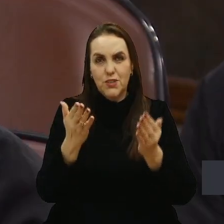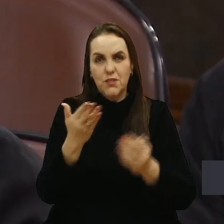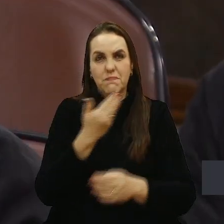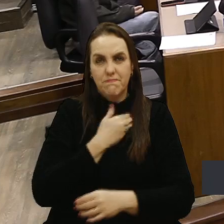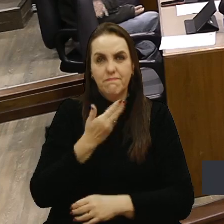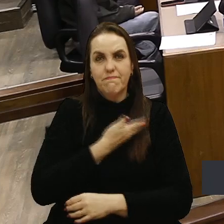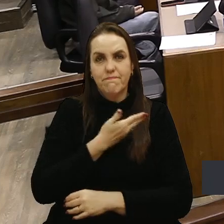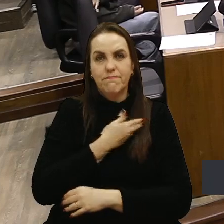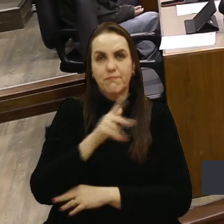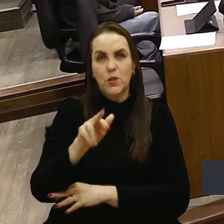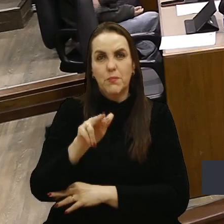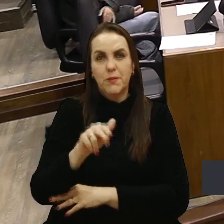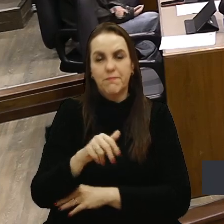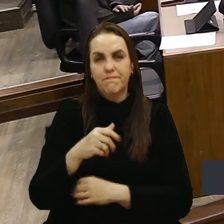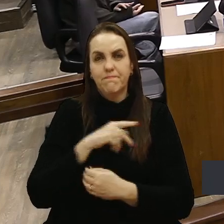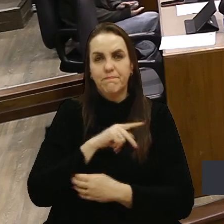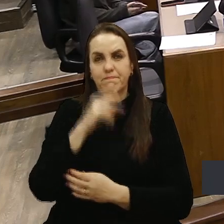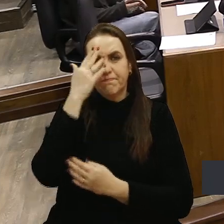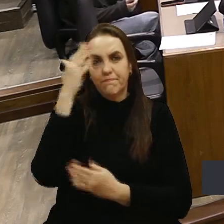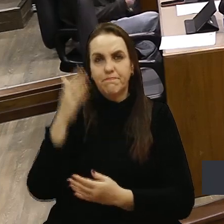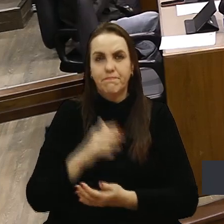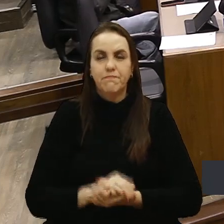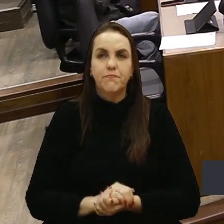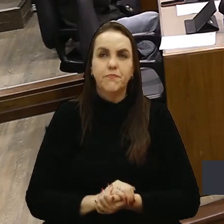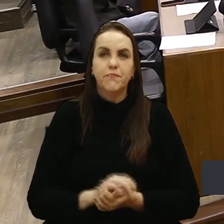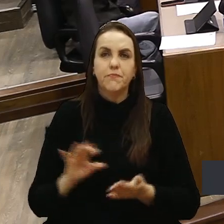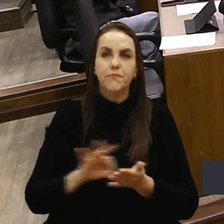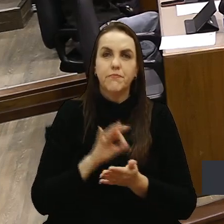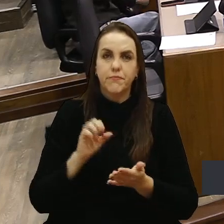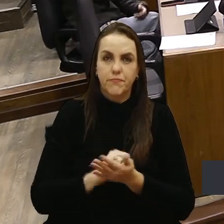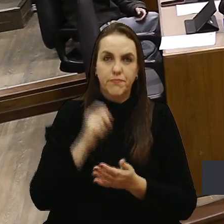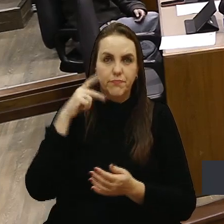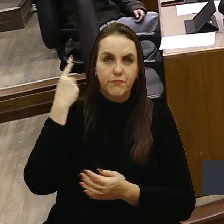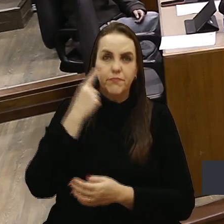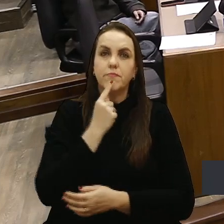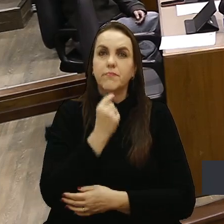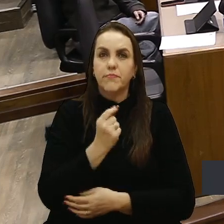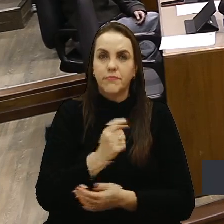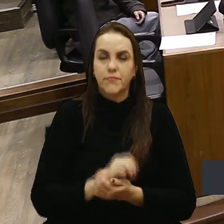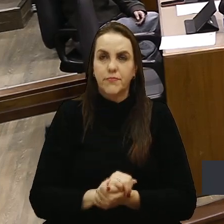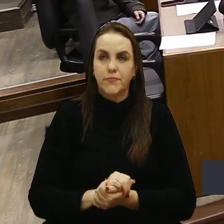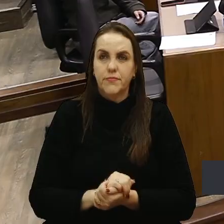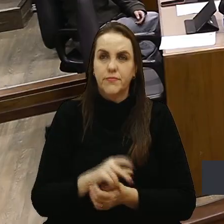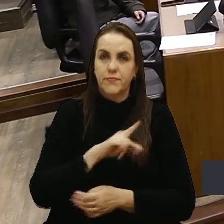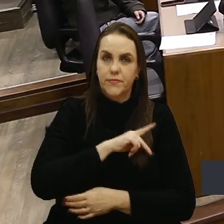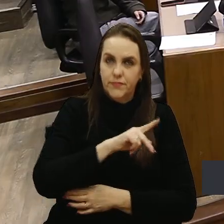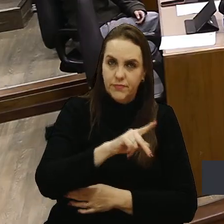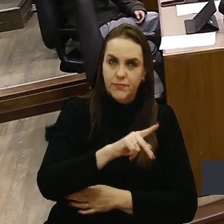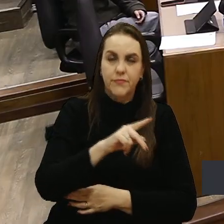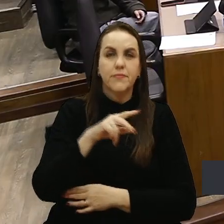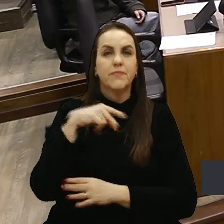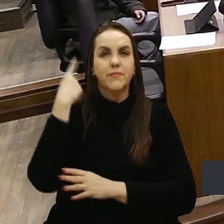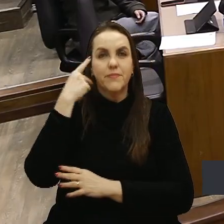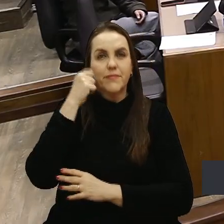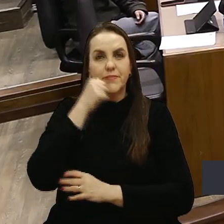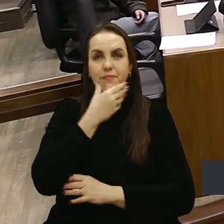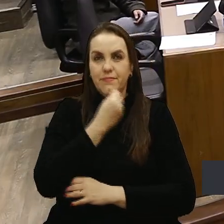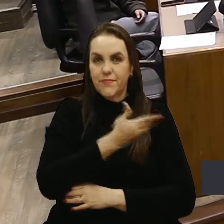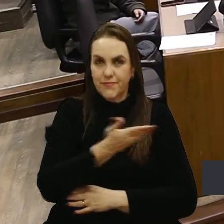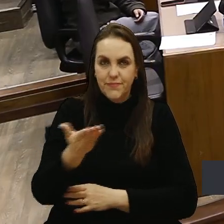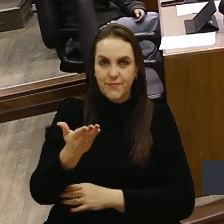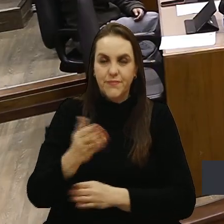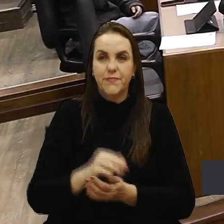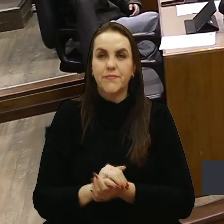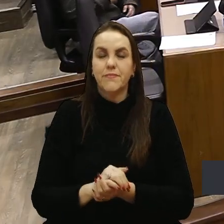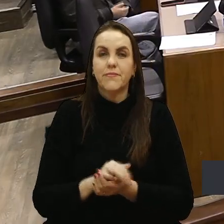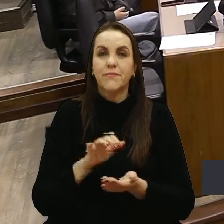isso, senhor presidente. Próximo inscrito, vereador João Ex. Senhor presidente, senhoras e senhores vereadores, hoje só registrar